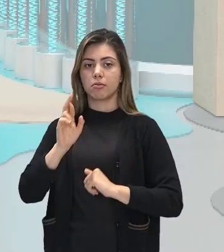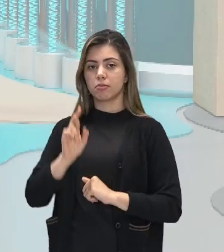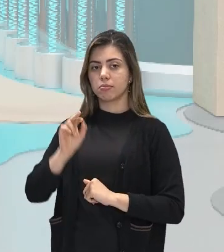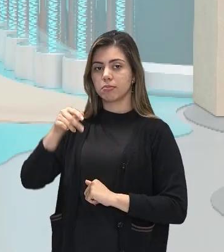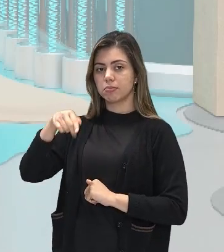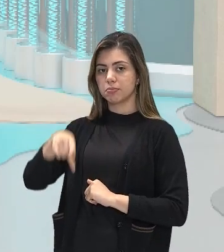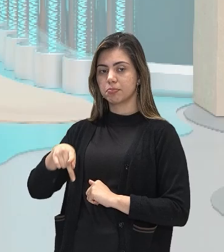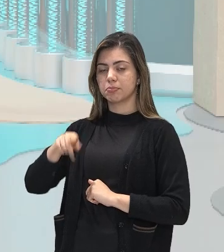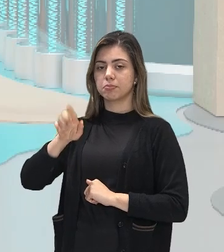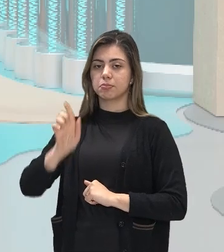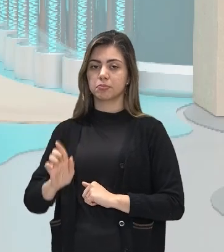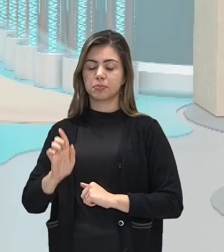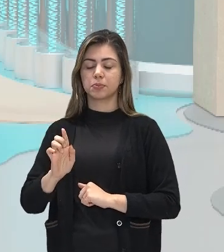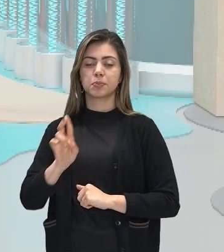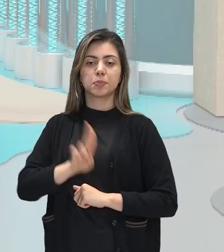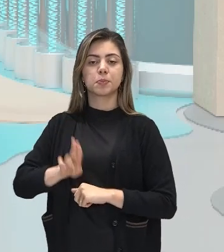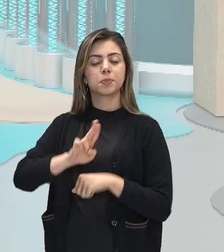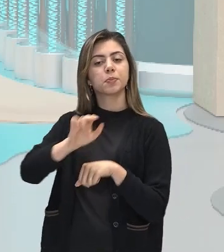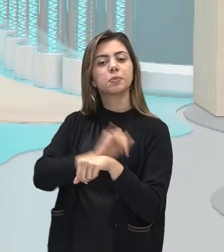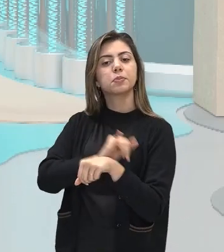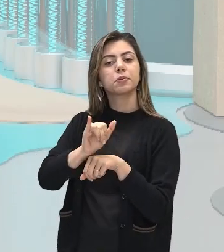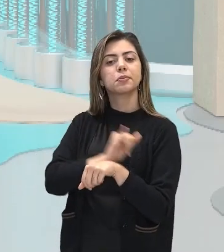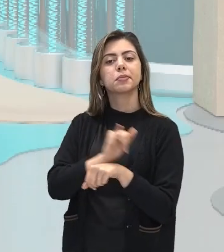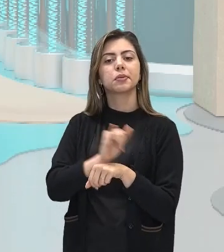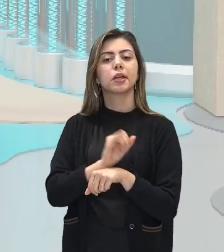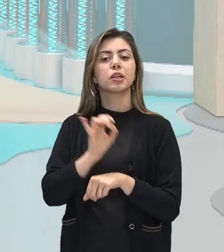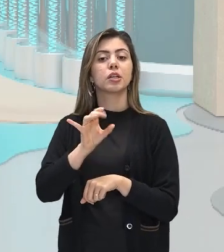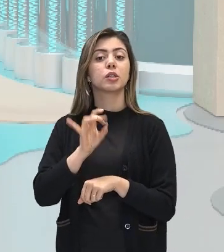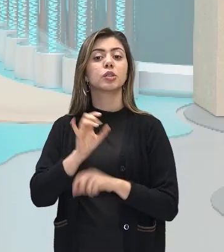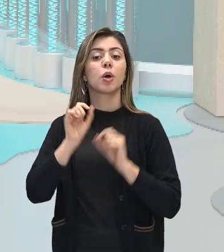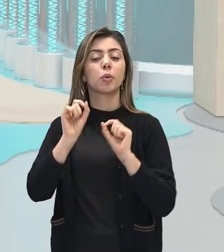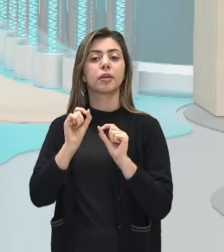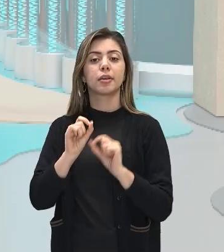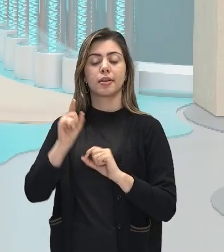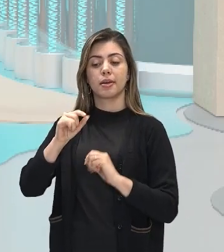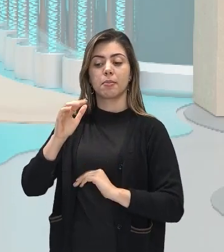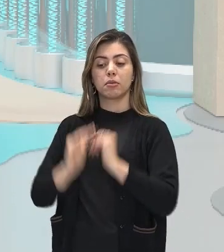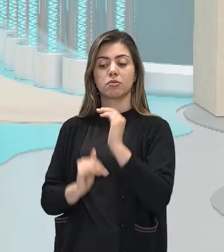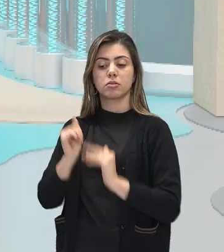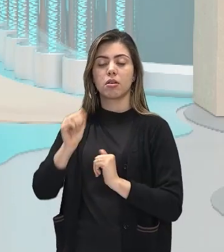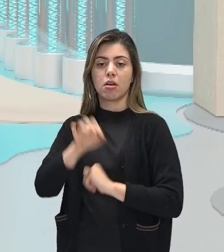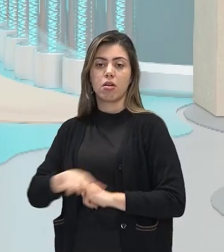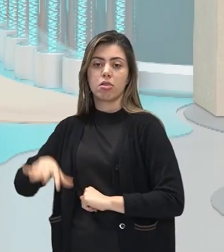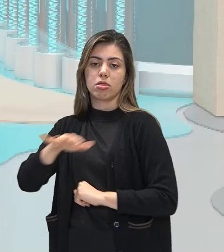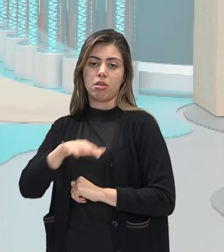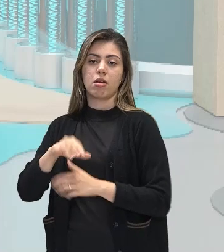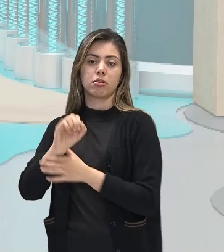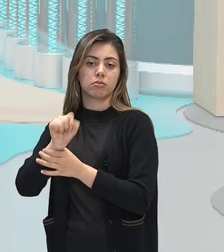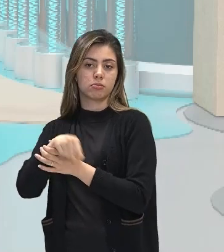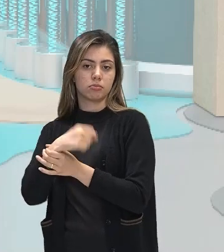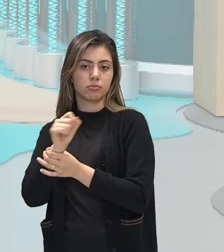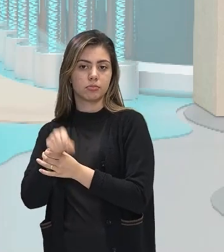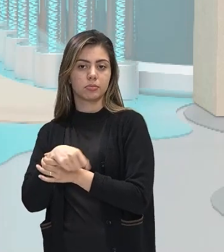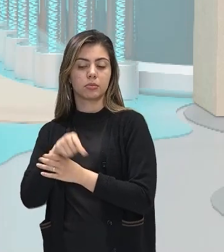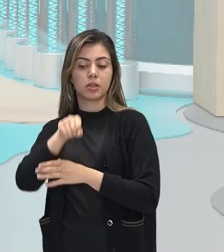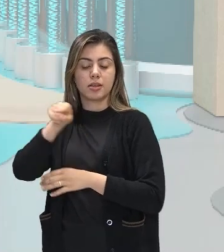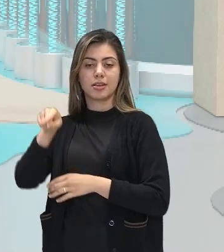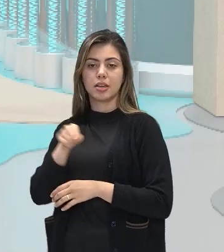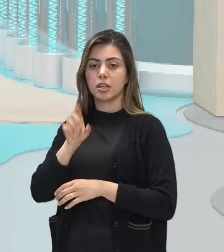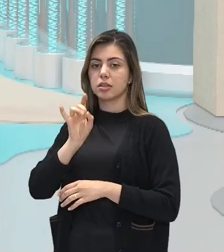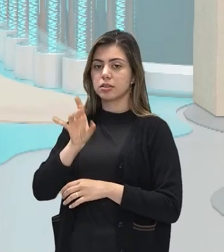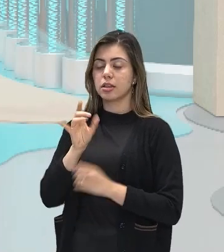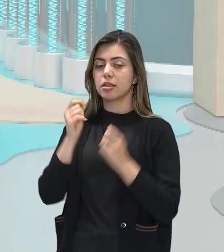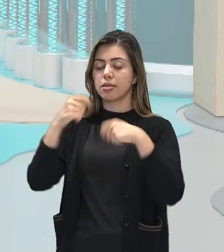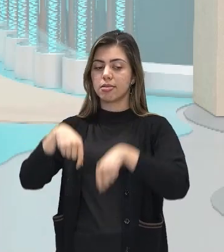ela é utilizada apenas por profissionais de fisioterapia. Só eles estão habilitados